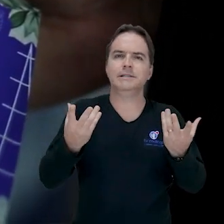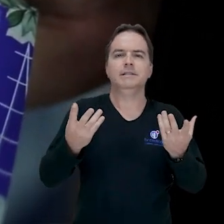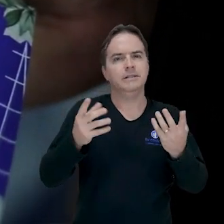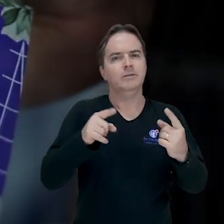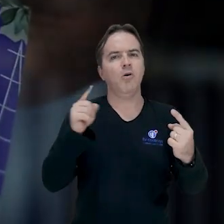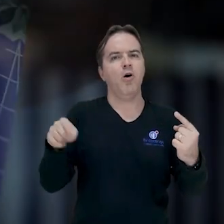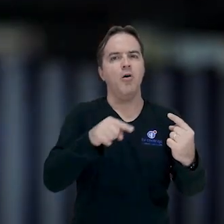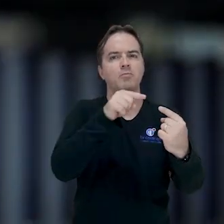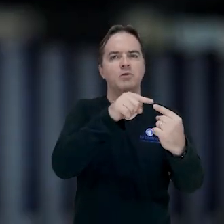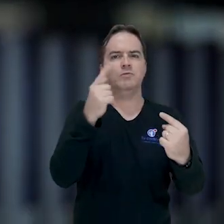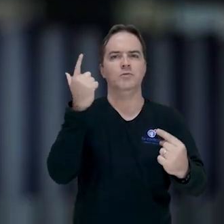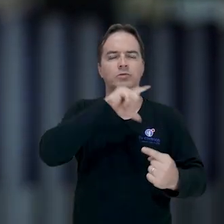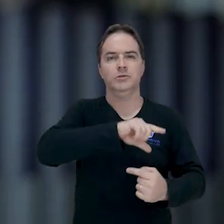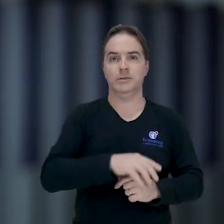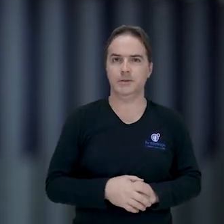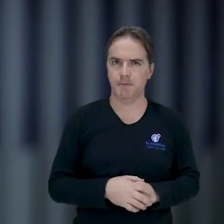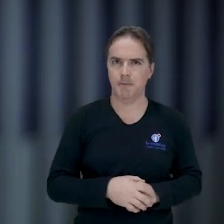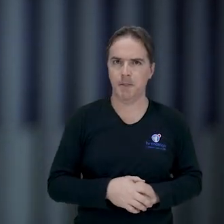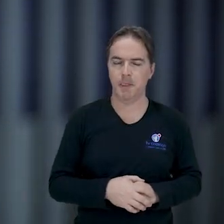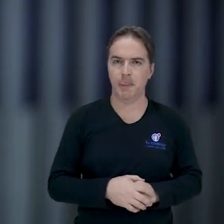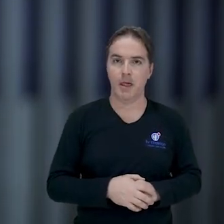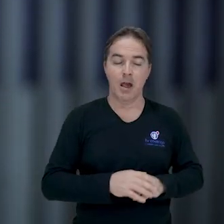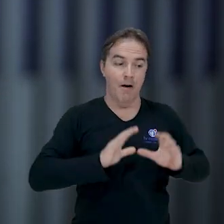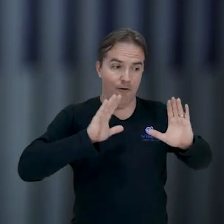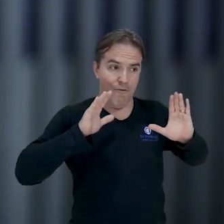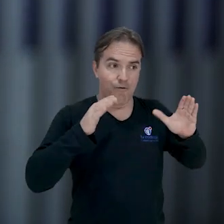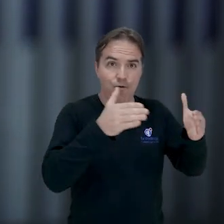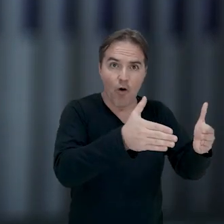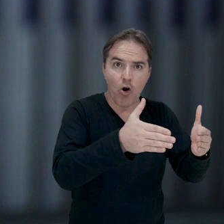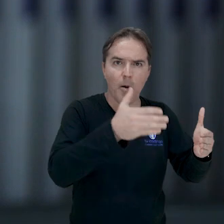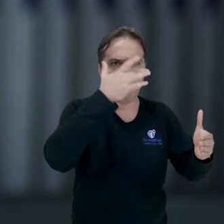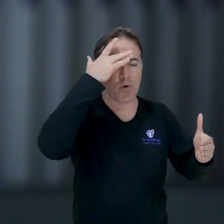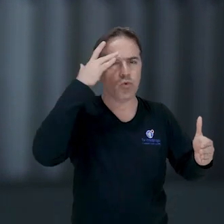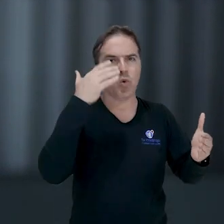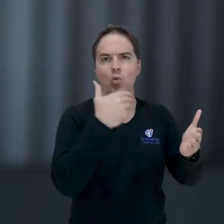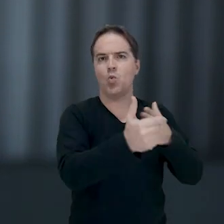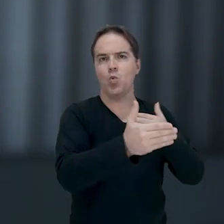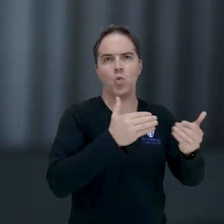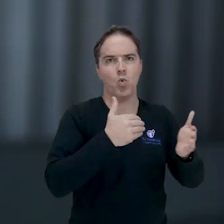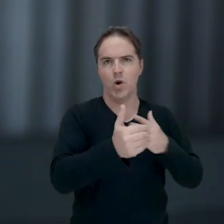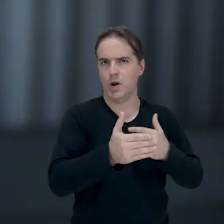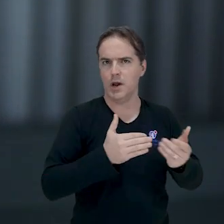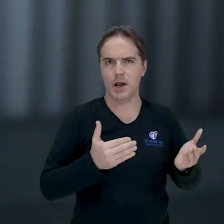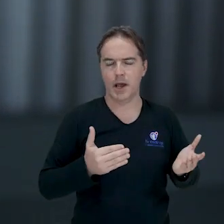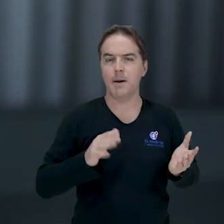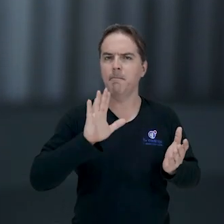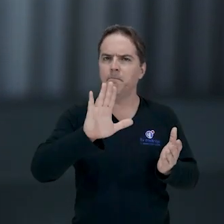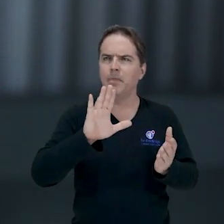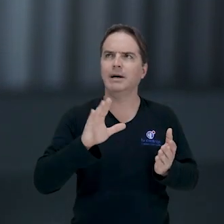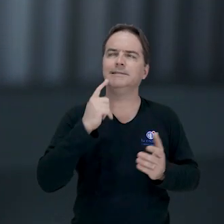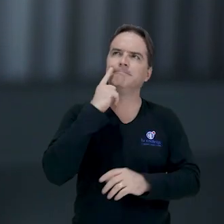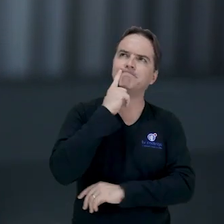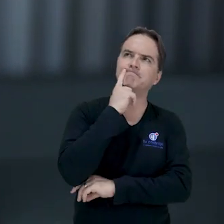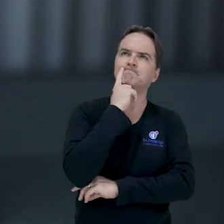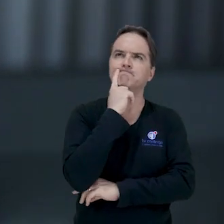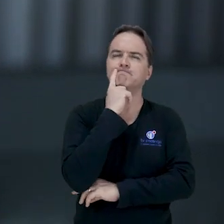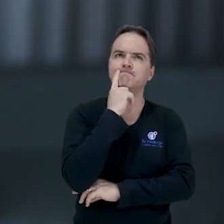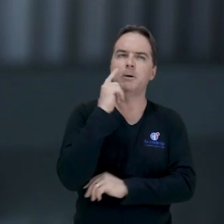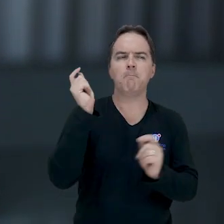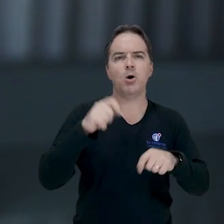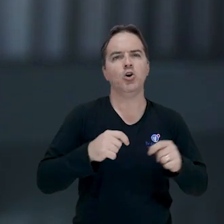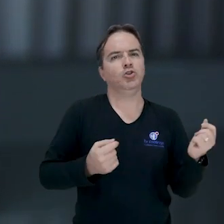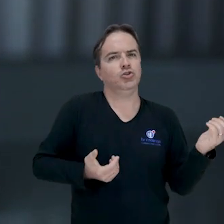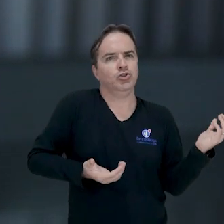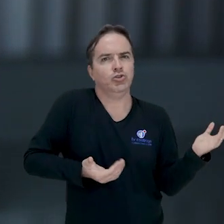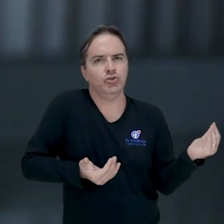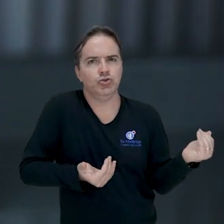objetivo alcançado. O livro é construído para todos, né? Mas eu acredito que se for designar um público-alvo, seja mais um